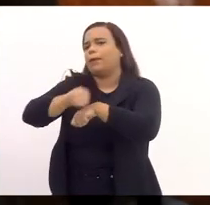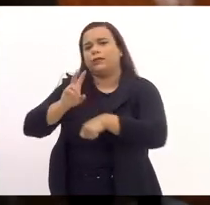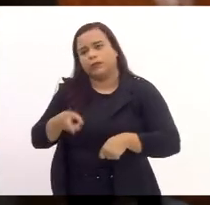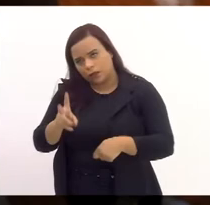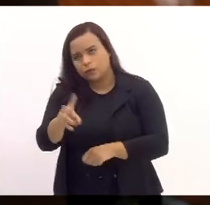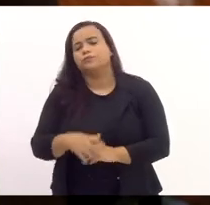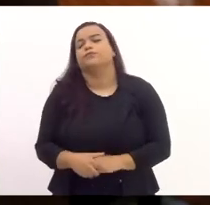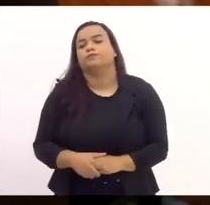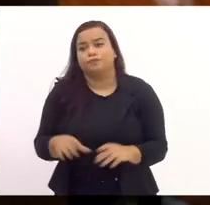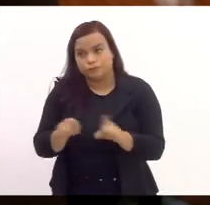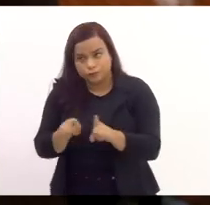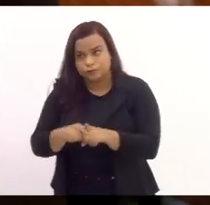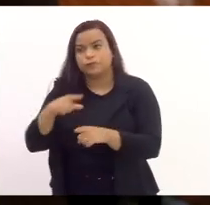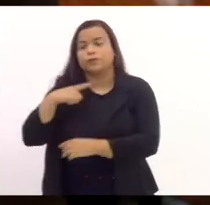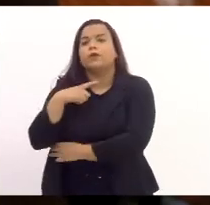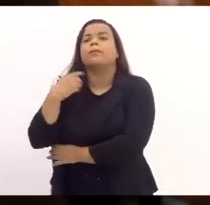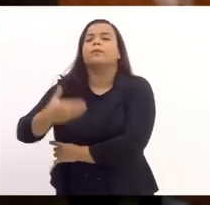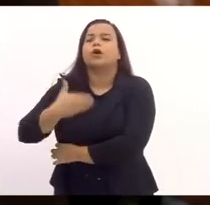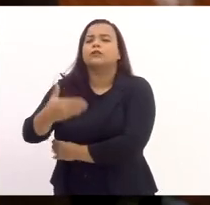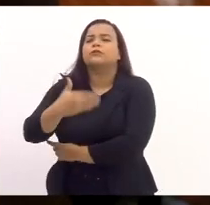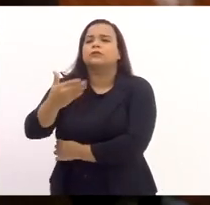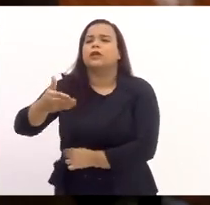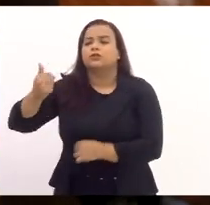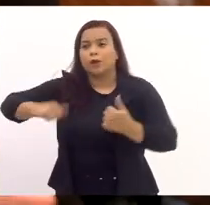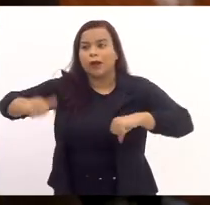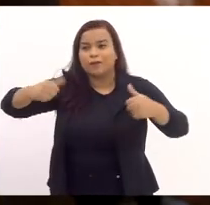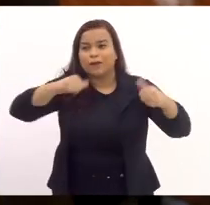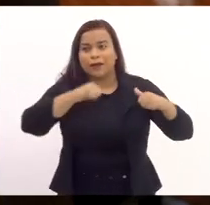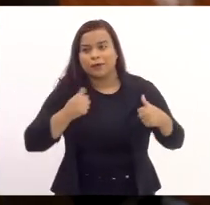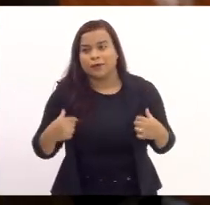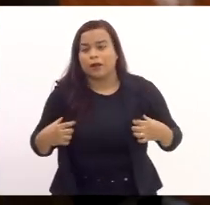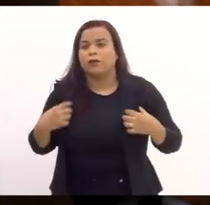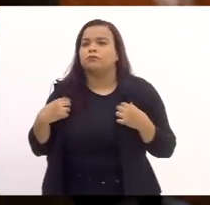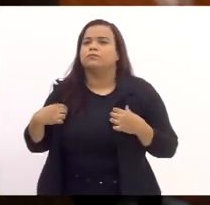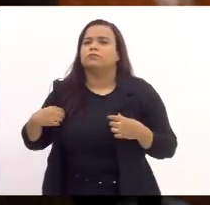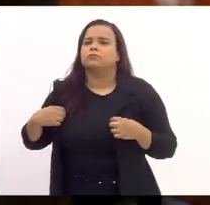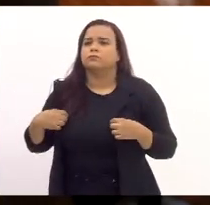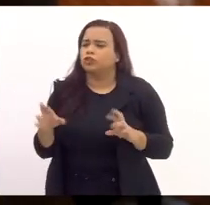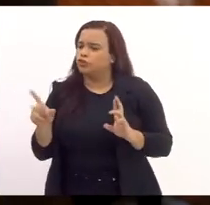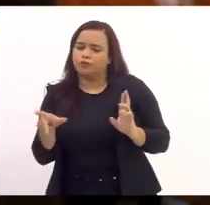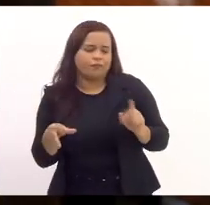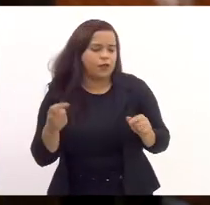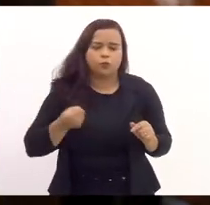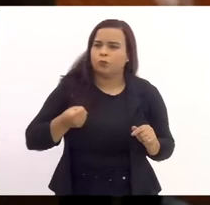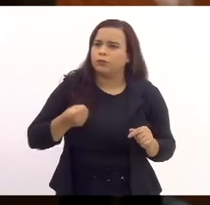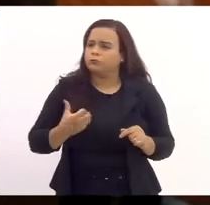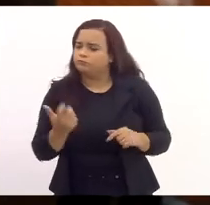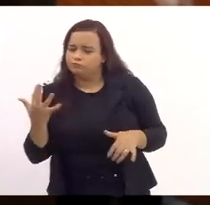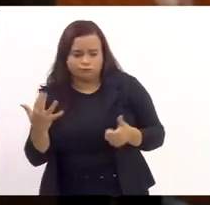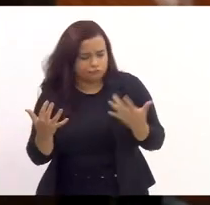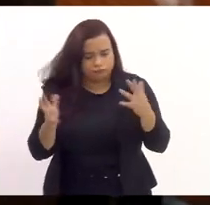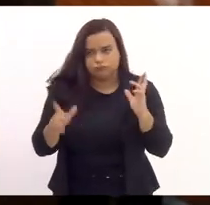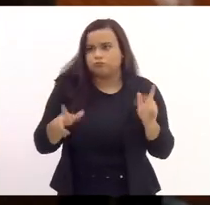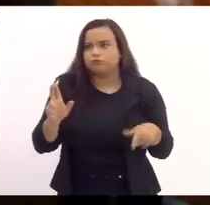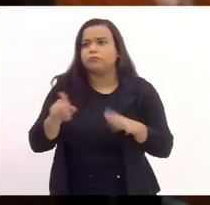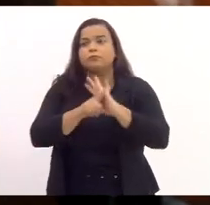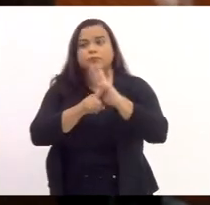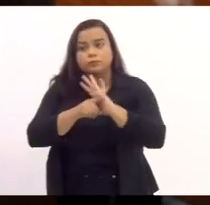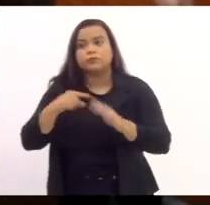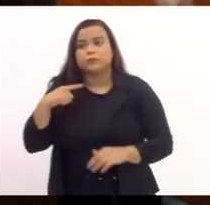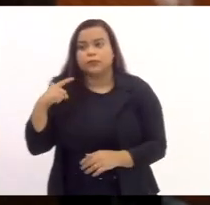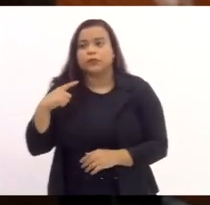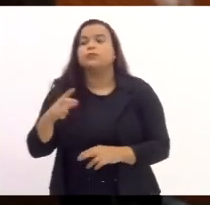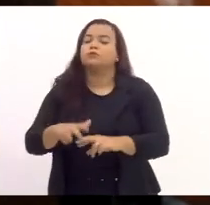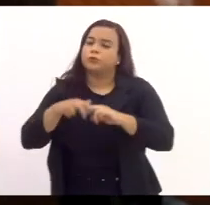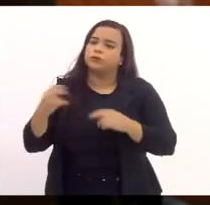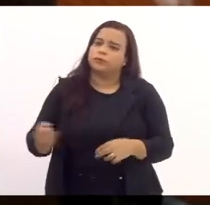com um processo de avaliação dessa divergência de dados. Então, é importante, por isso a importância da